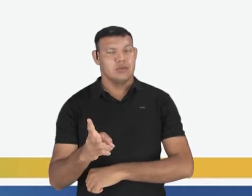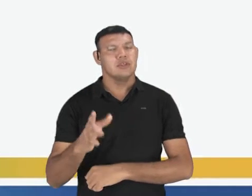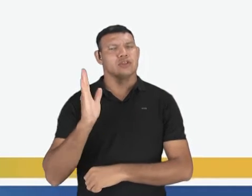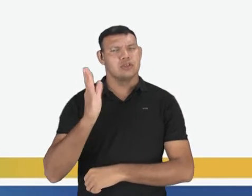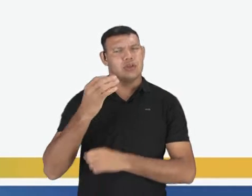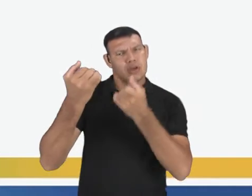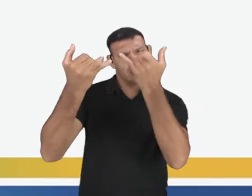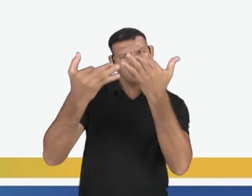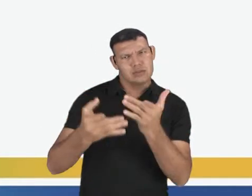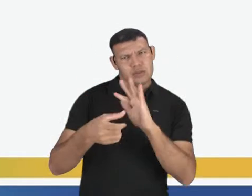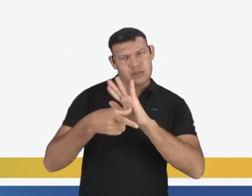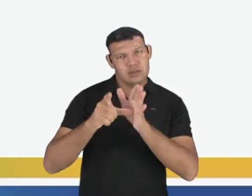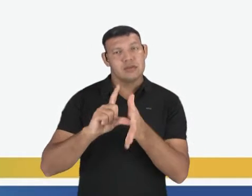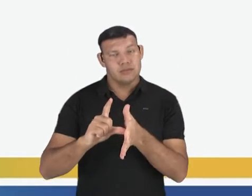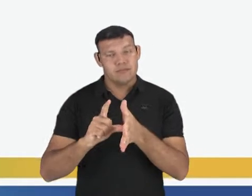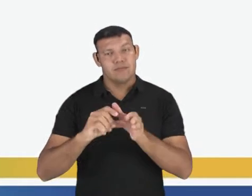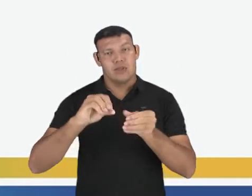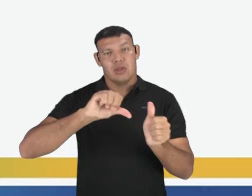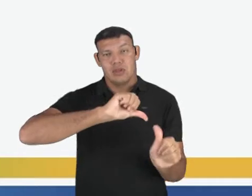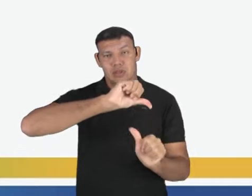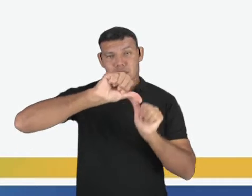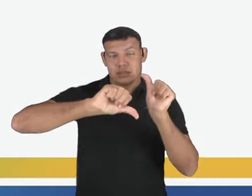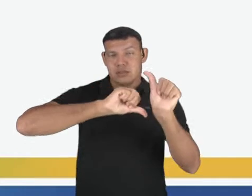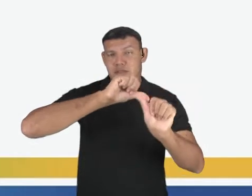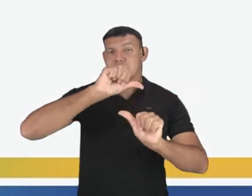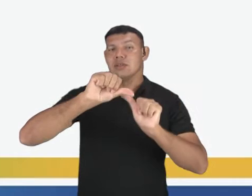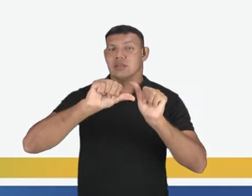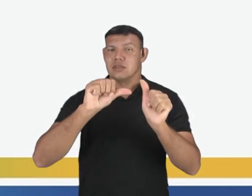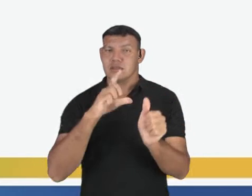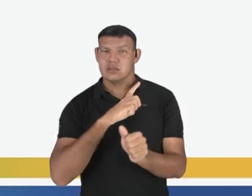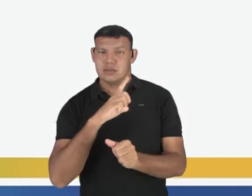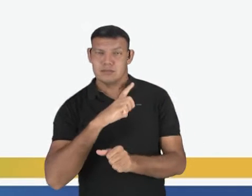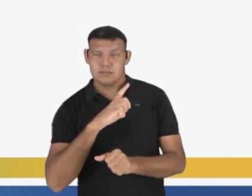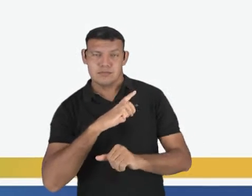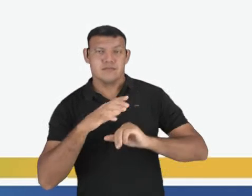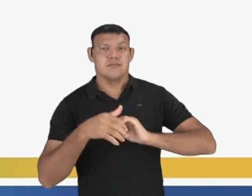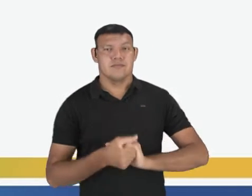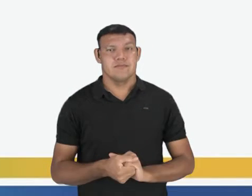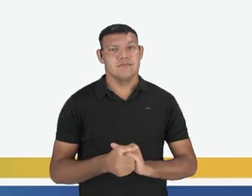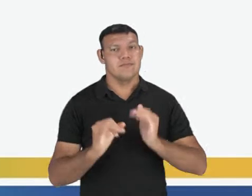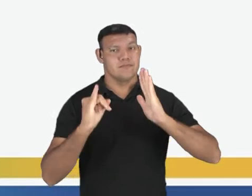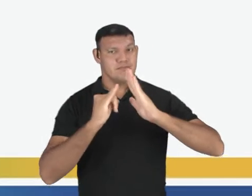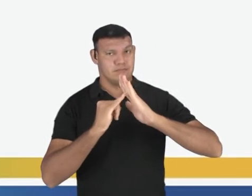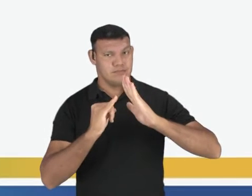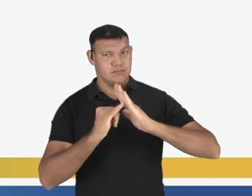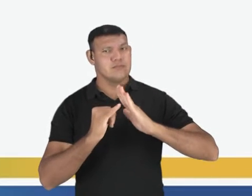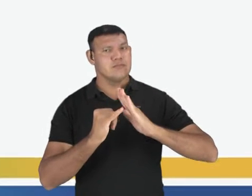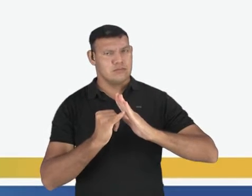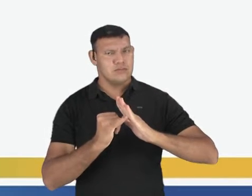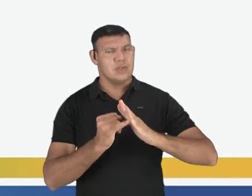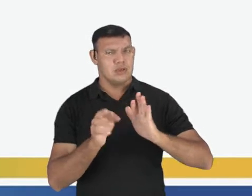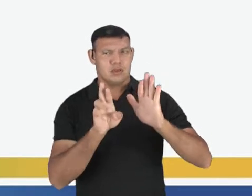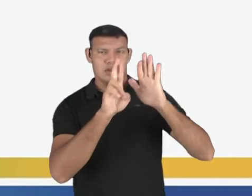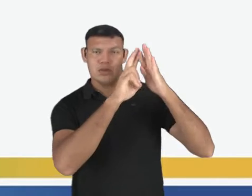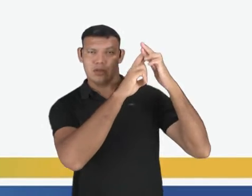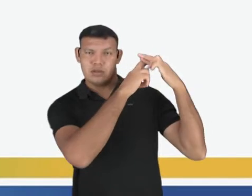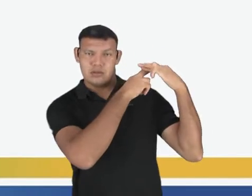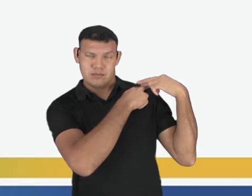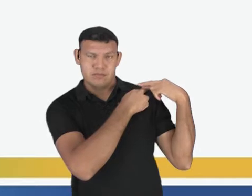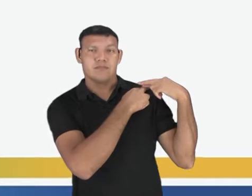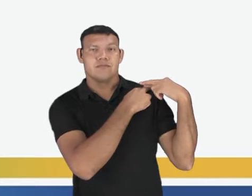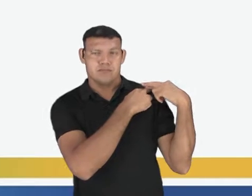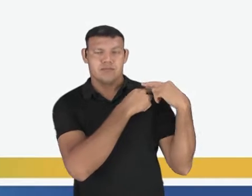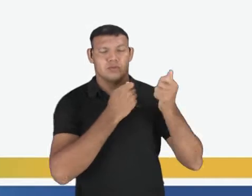agora há pouco, essa mudança que acontece e também, essas instituições, elas são responsáveis